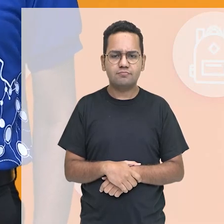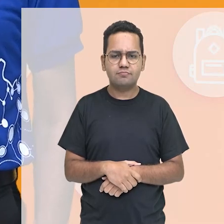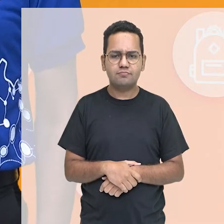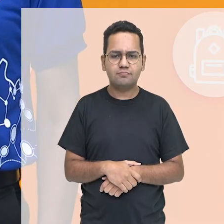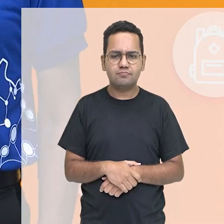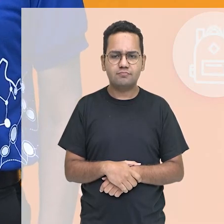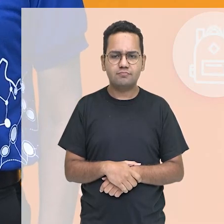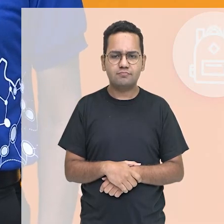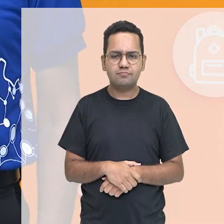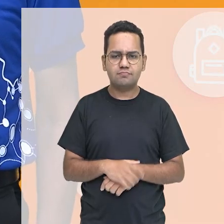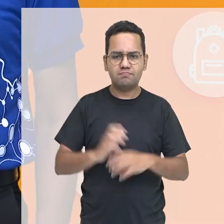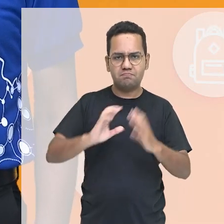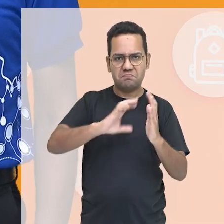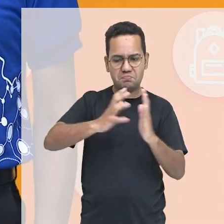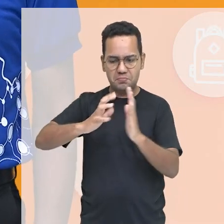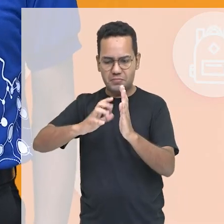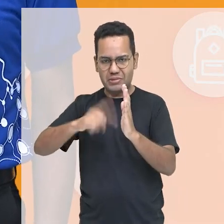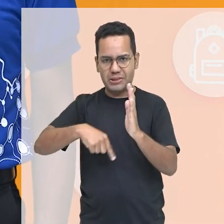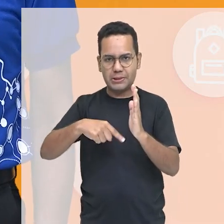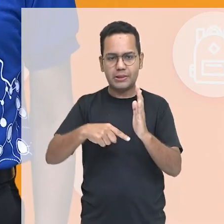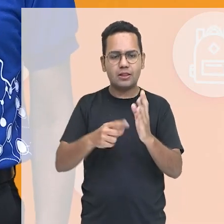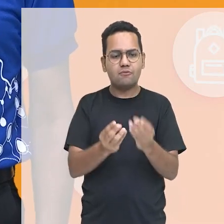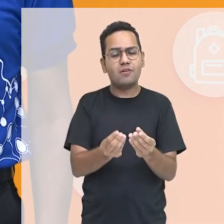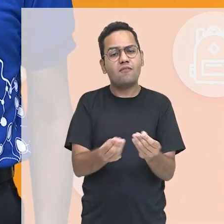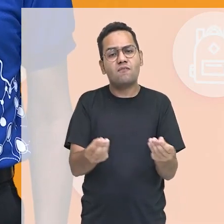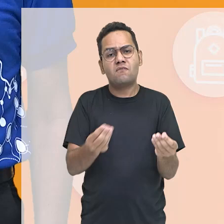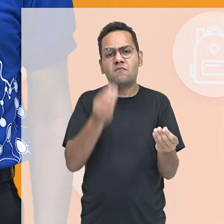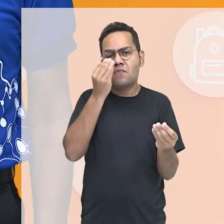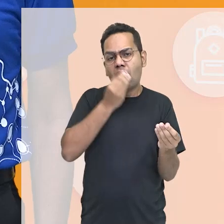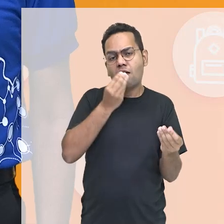políticos deixam de existir, pois o